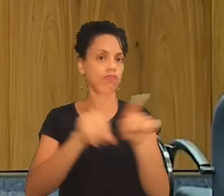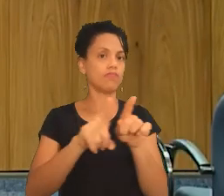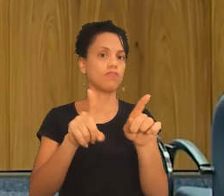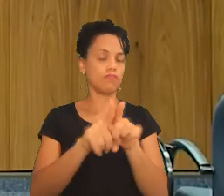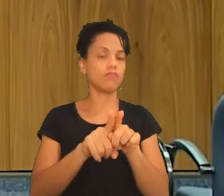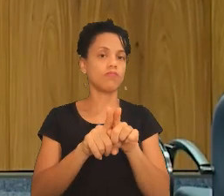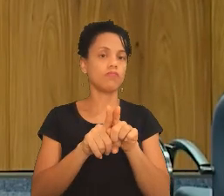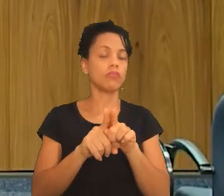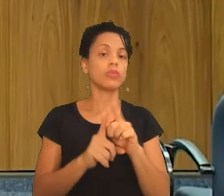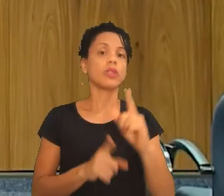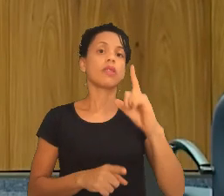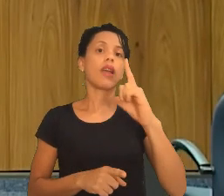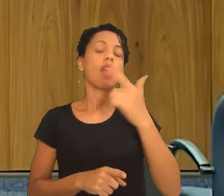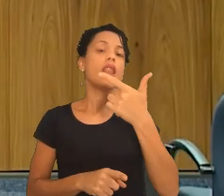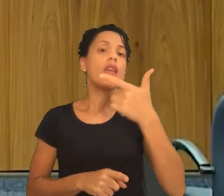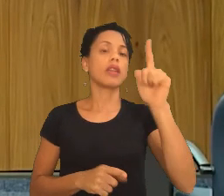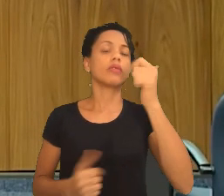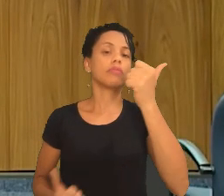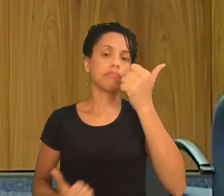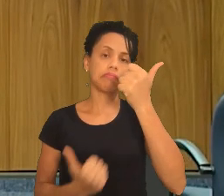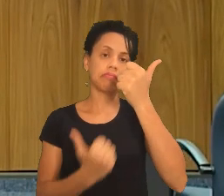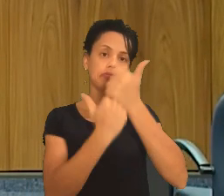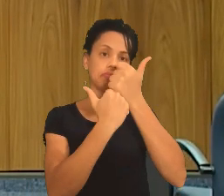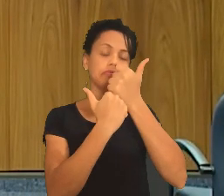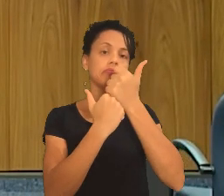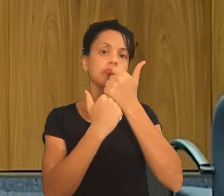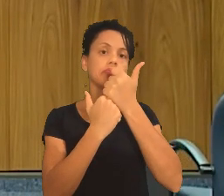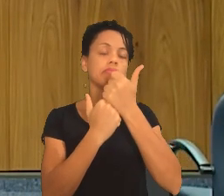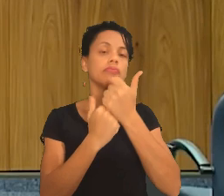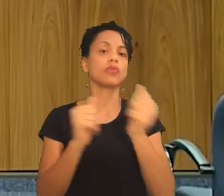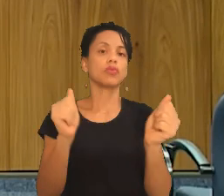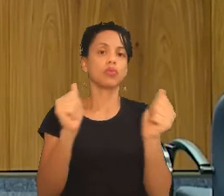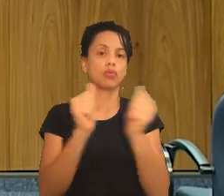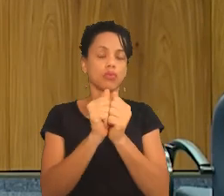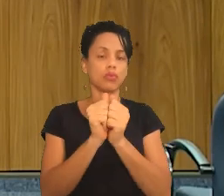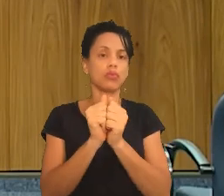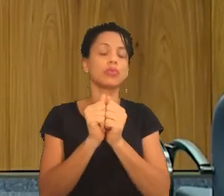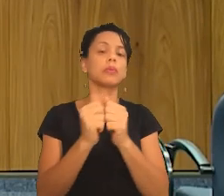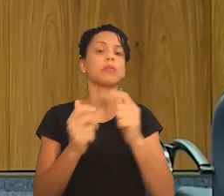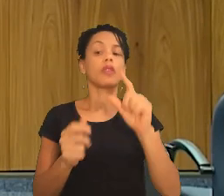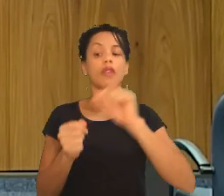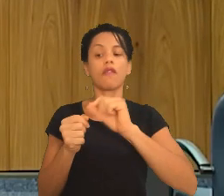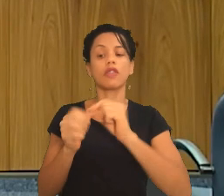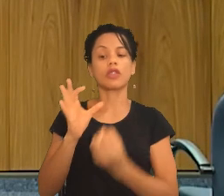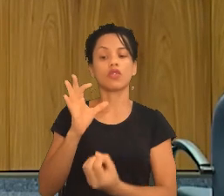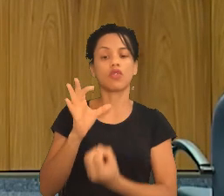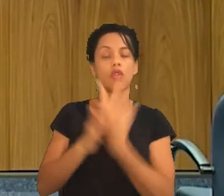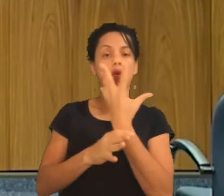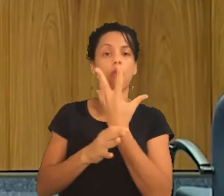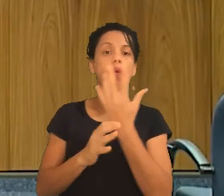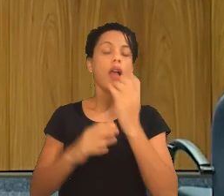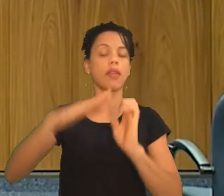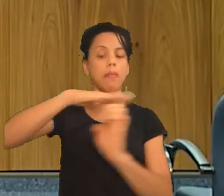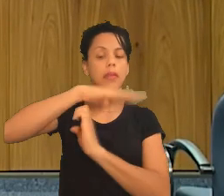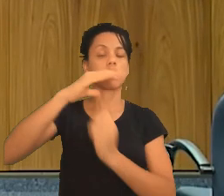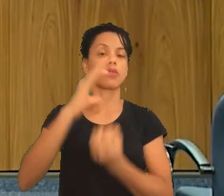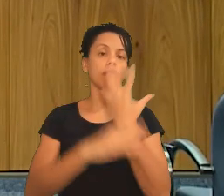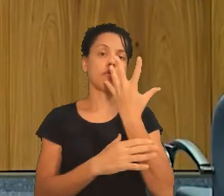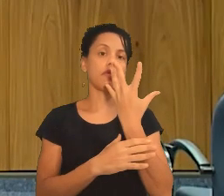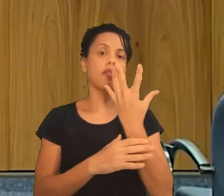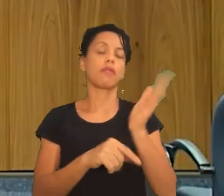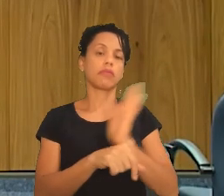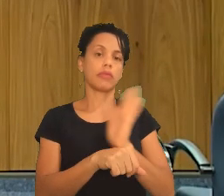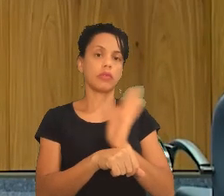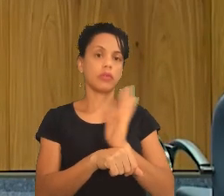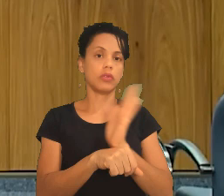ele é um dos sócios da produtora Onova, que fez o filme, mas o Vitor é mestre e doutor em Direito